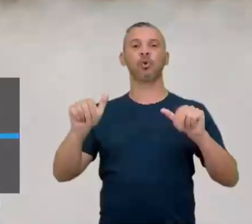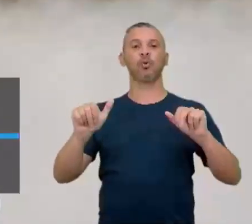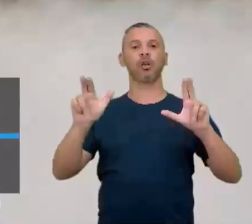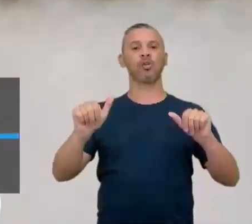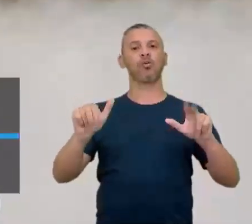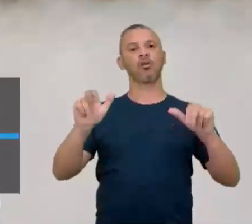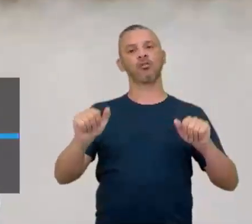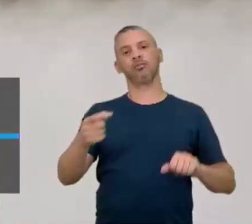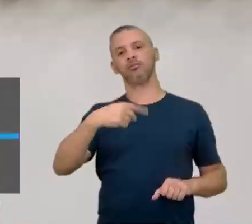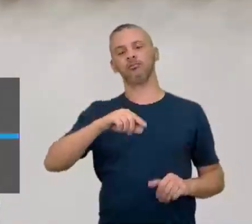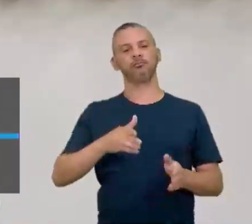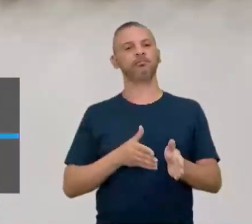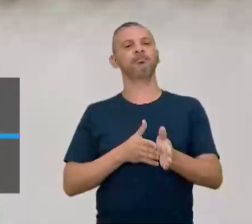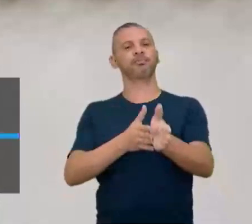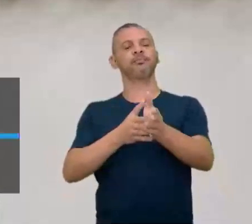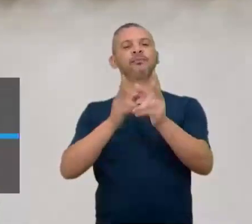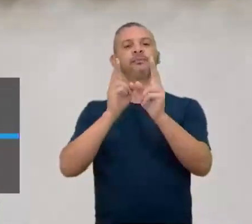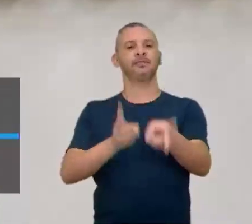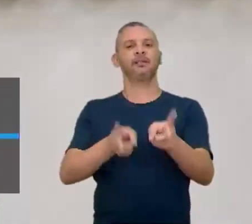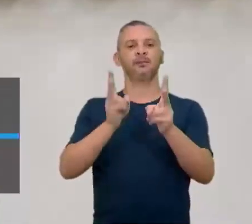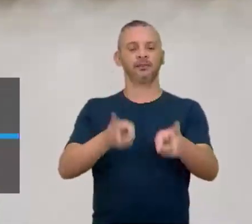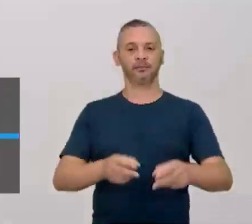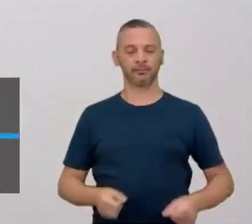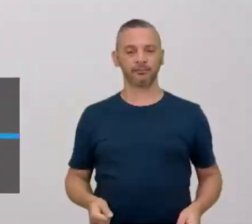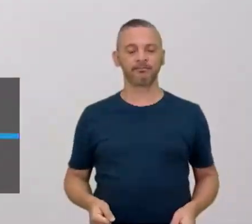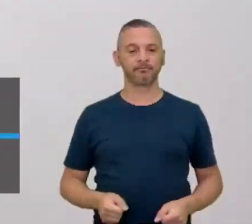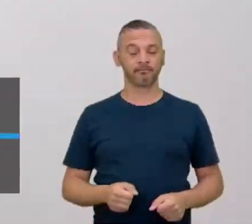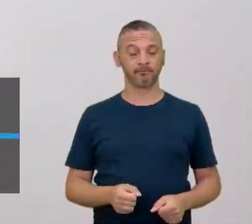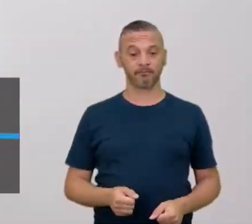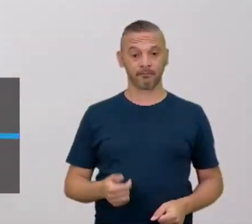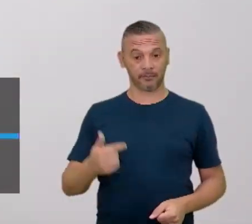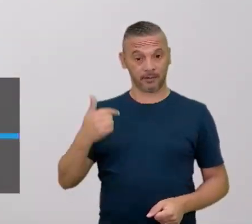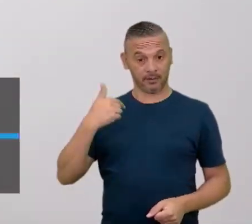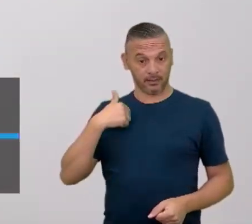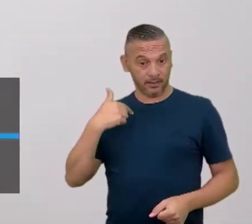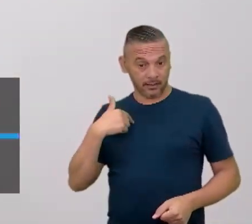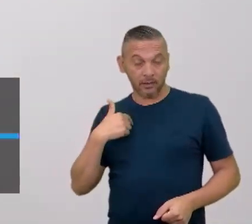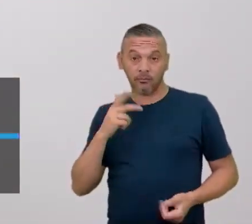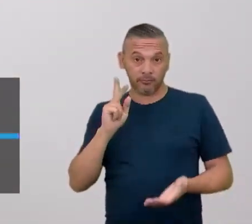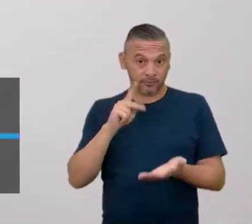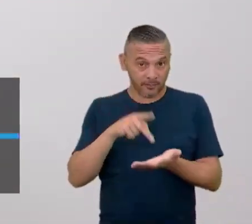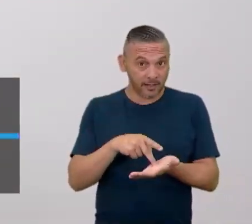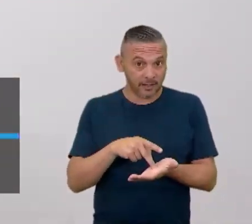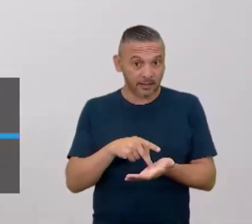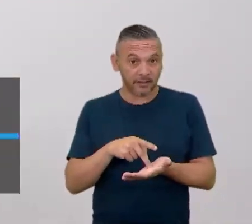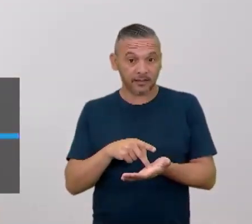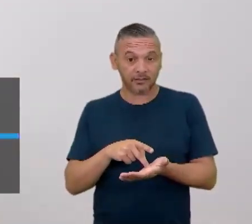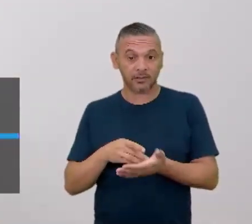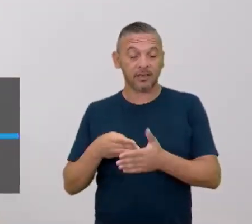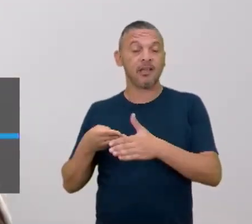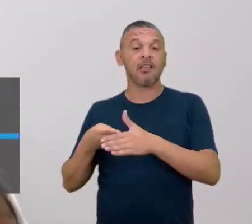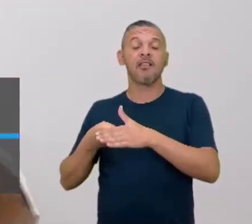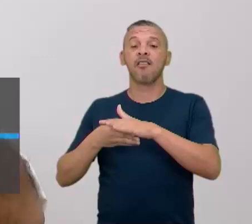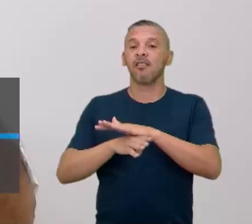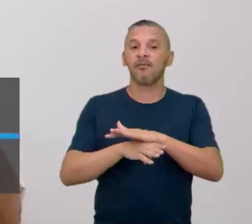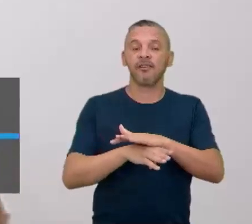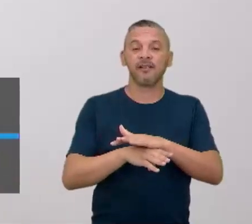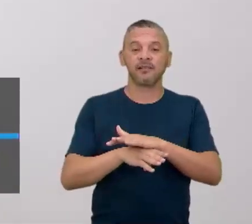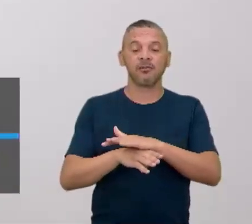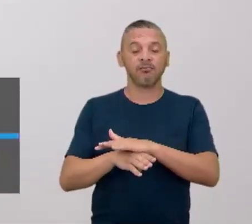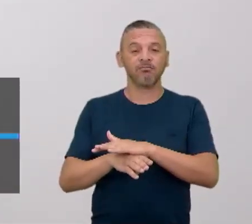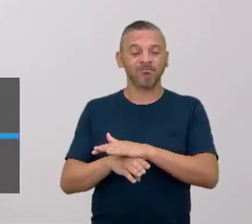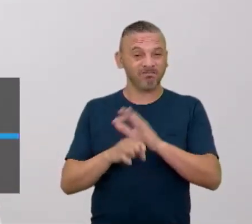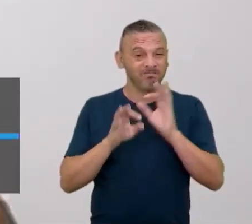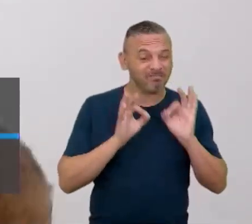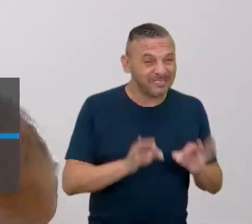sempre em movimento. Isso, eu não conseguiria, estou sendo aqui muito sincero, dar uma definição